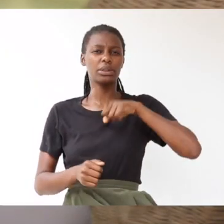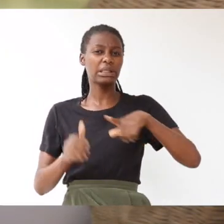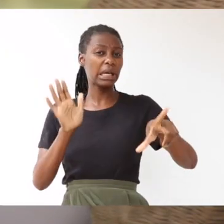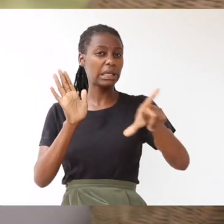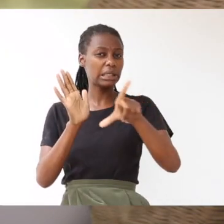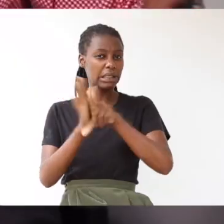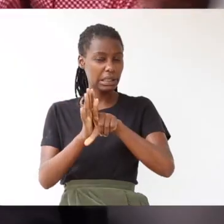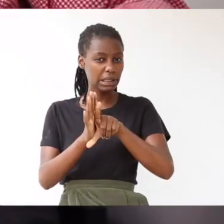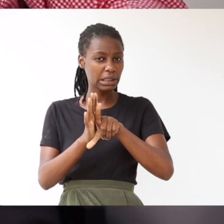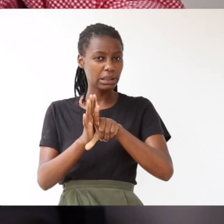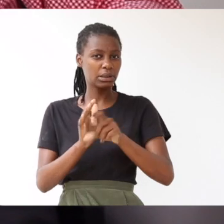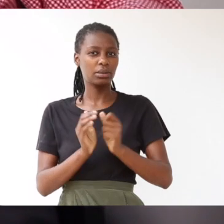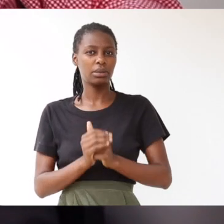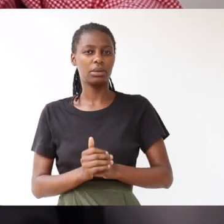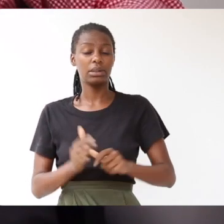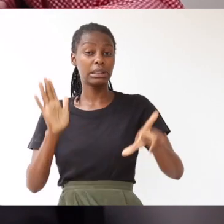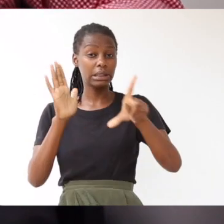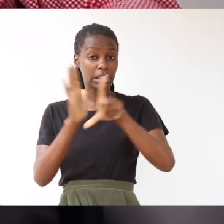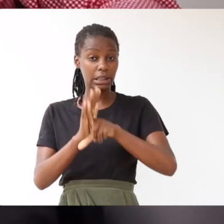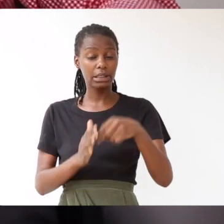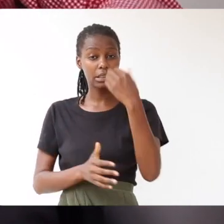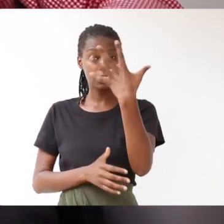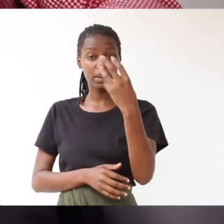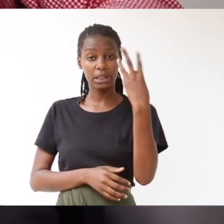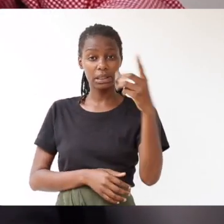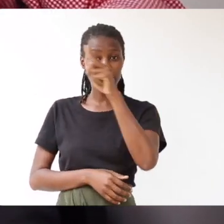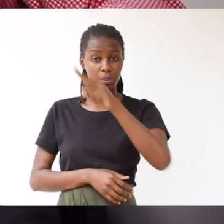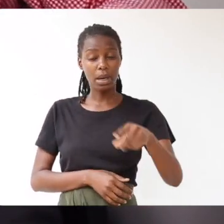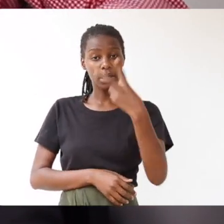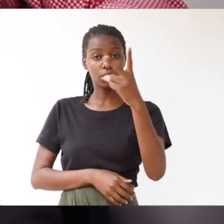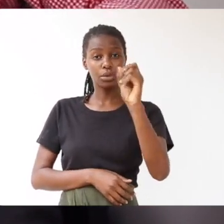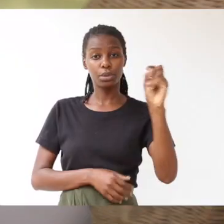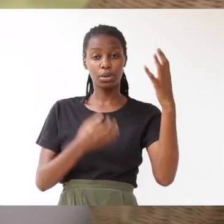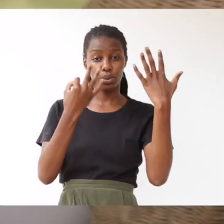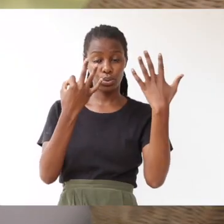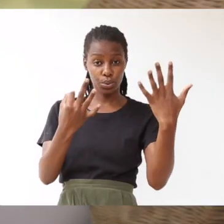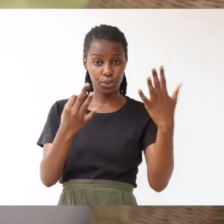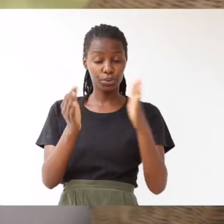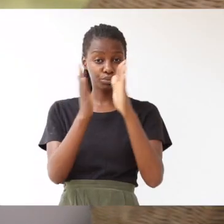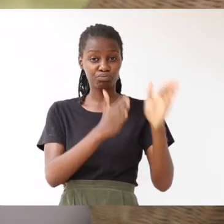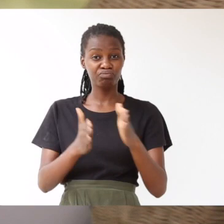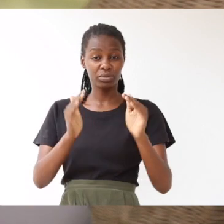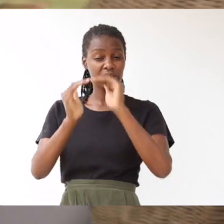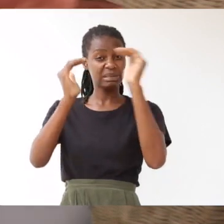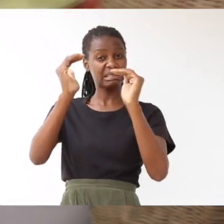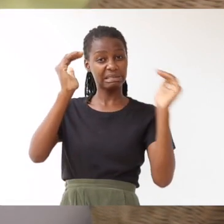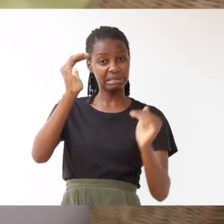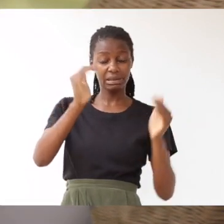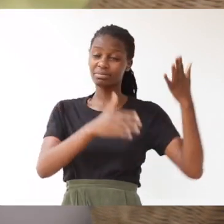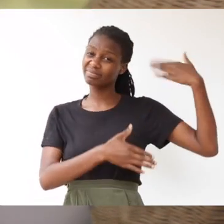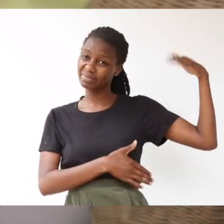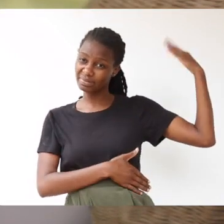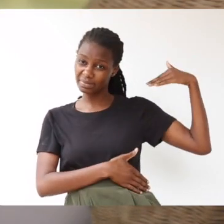regula, o decreto 53 de 2008, que regula os assuntos sobre as infraestruturas do